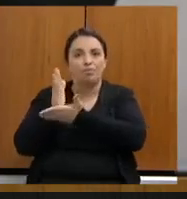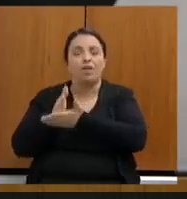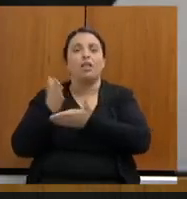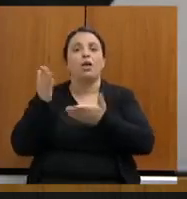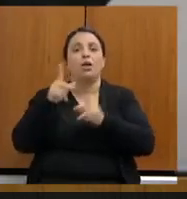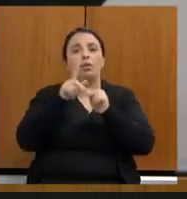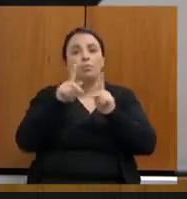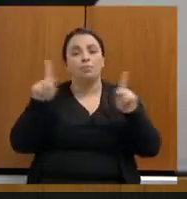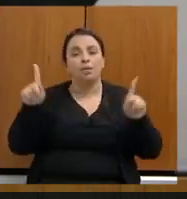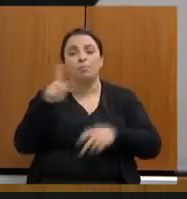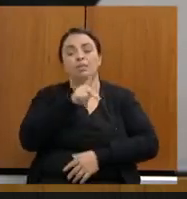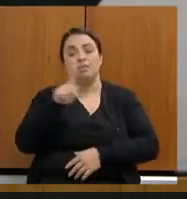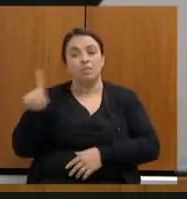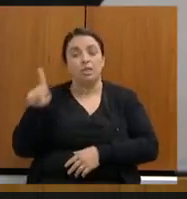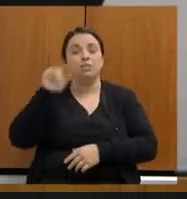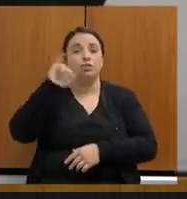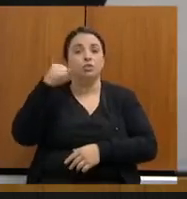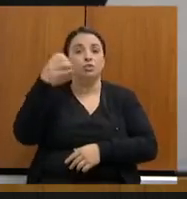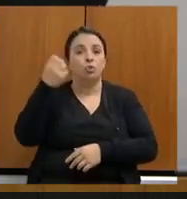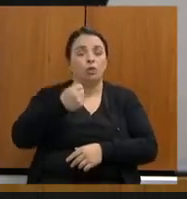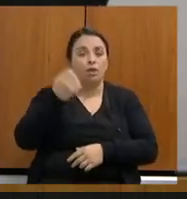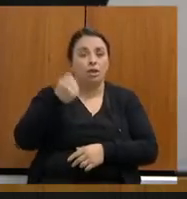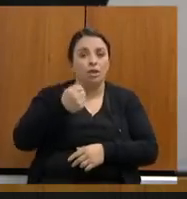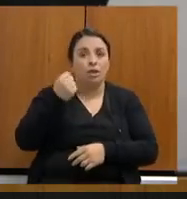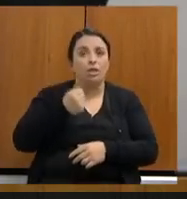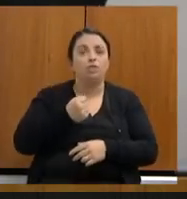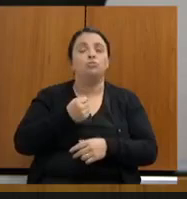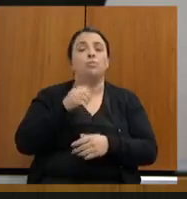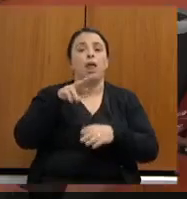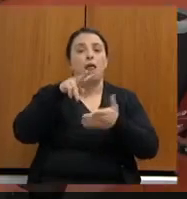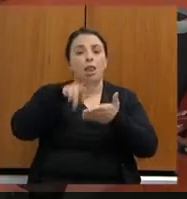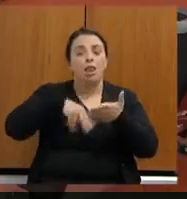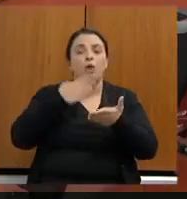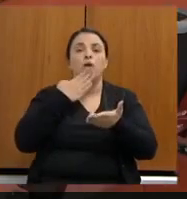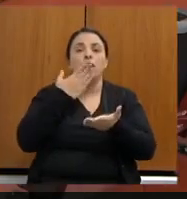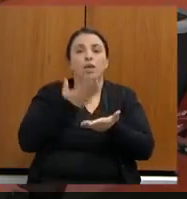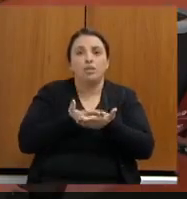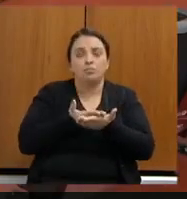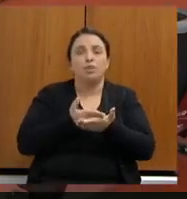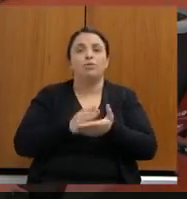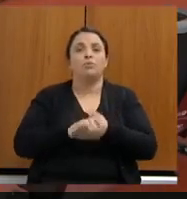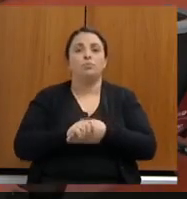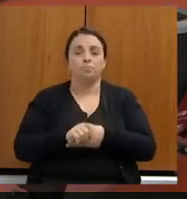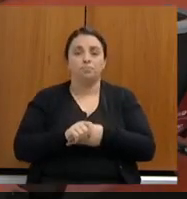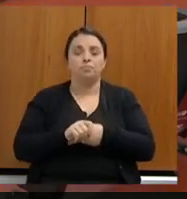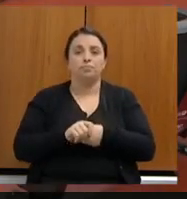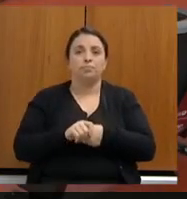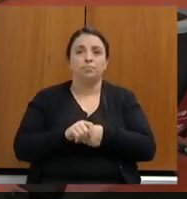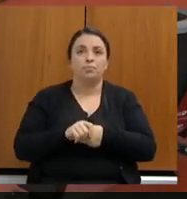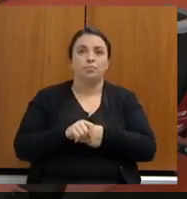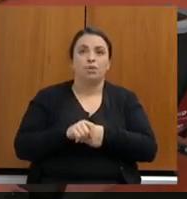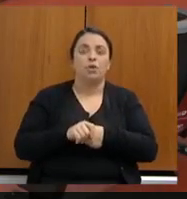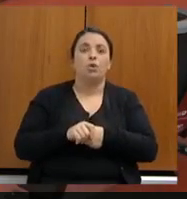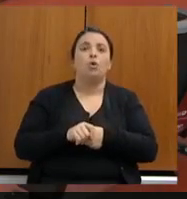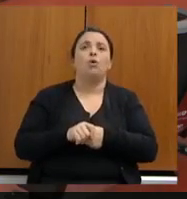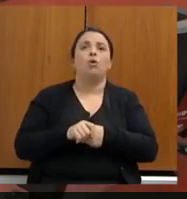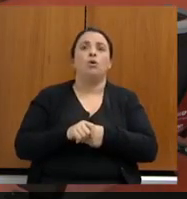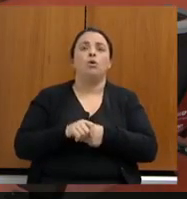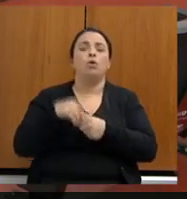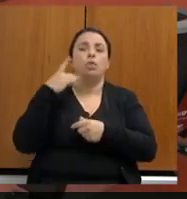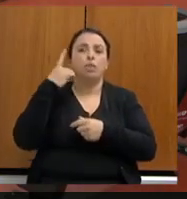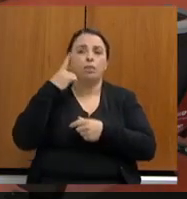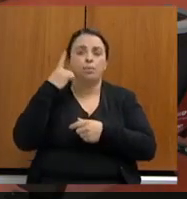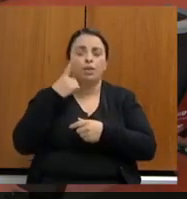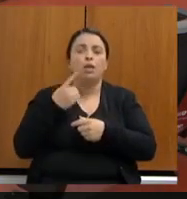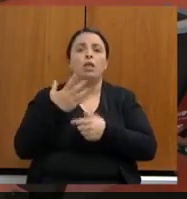deputado João Leite costurando requerimento de autoria dos deputados e no computador não lembra é a palavra vossa excelência' Você pensava que se inscreve aqui é igual a senhora seja